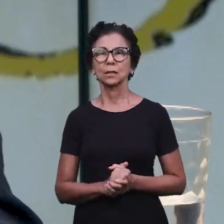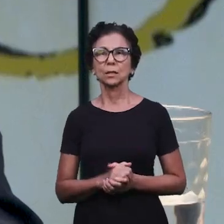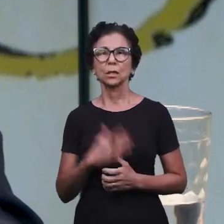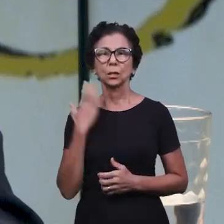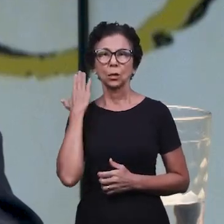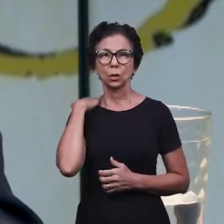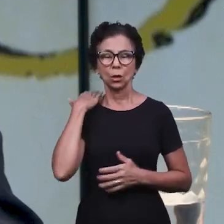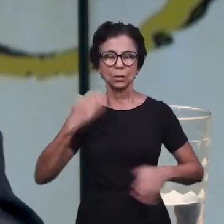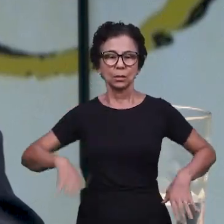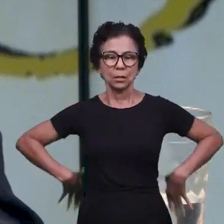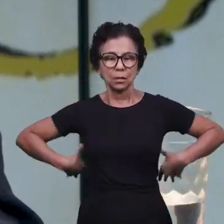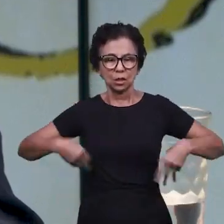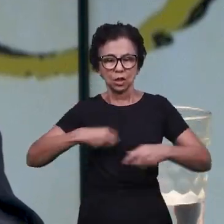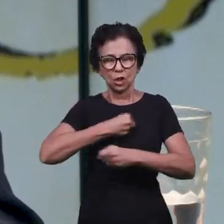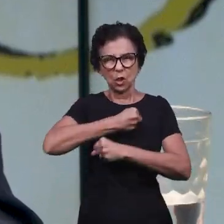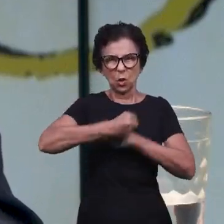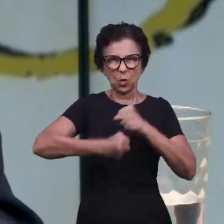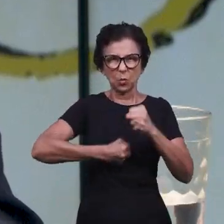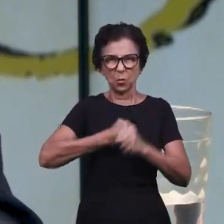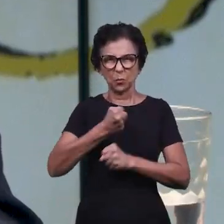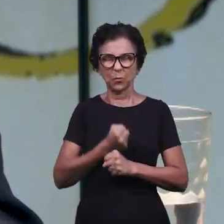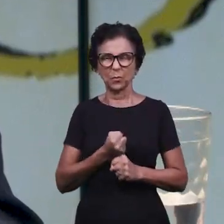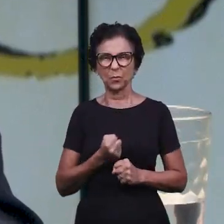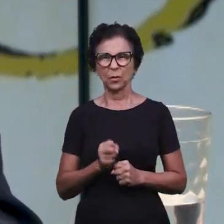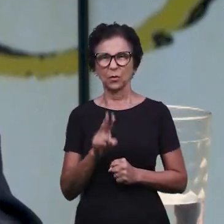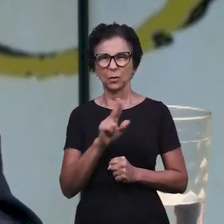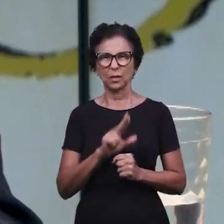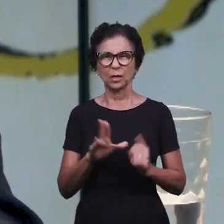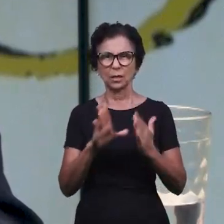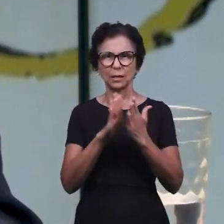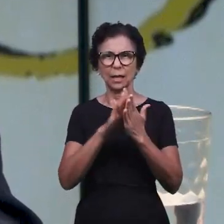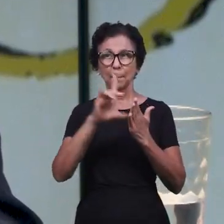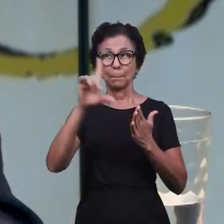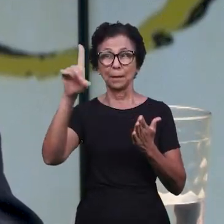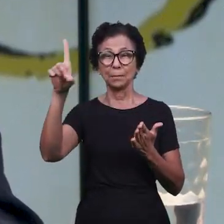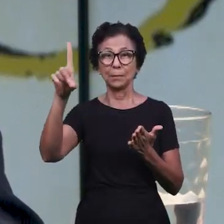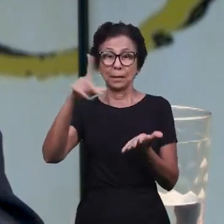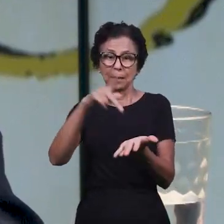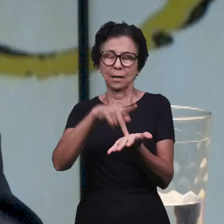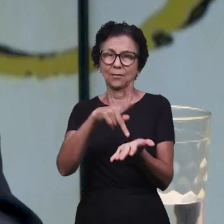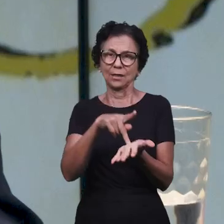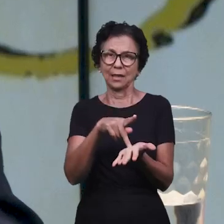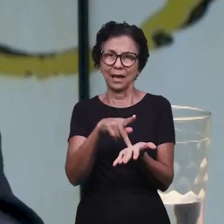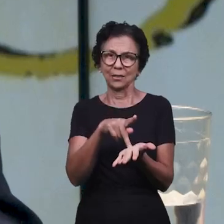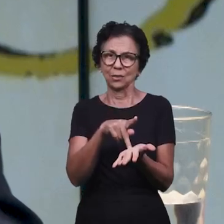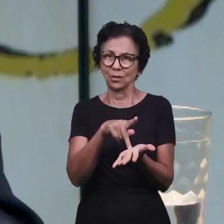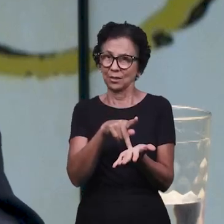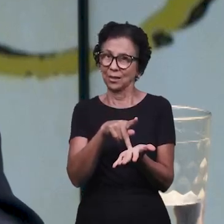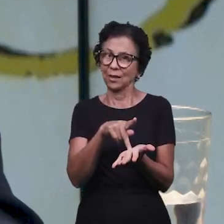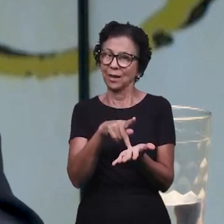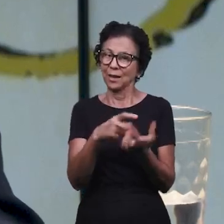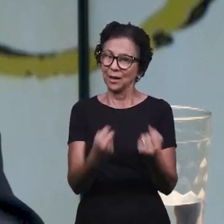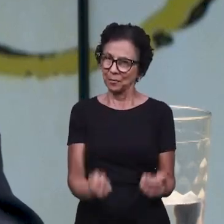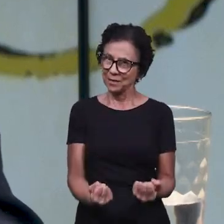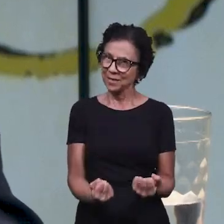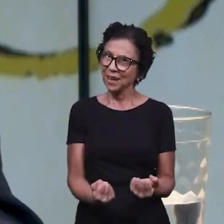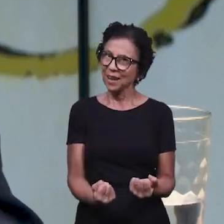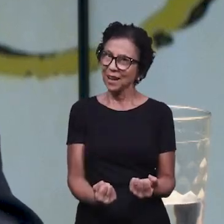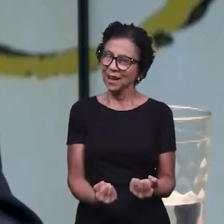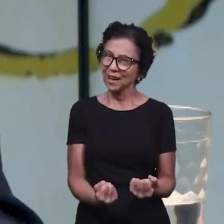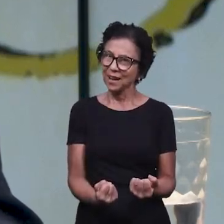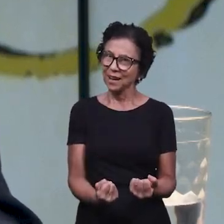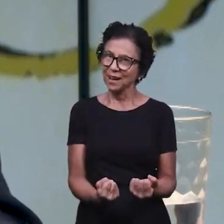é pesada. Não é todo mundo que aceita a verdade, não. A verdade tem um peso. Mas a verdade que nós